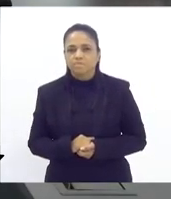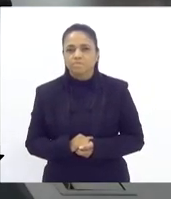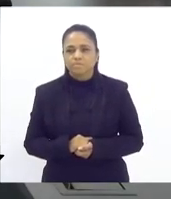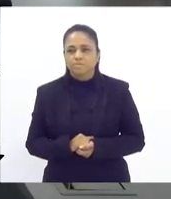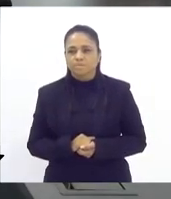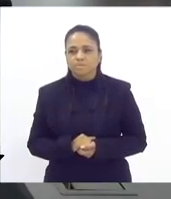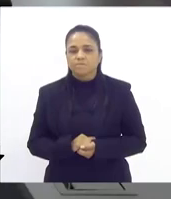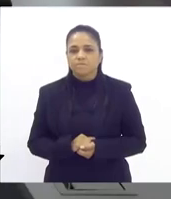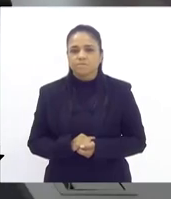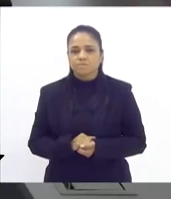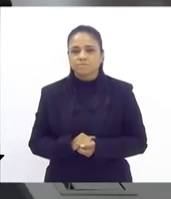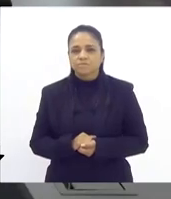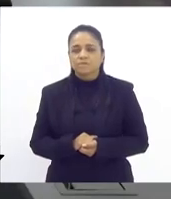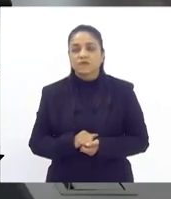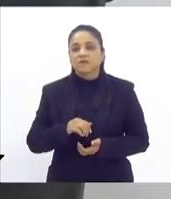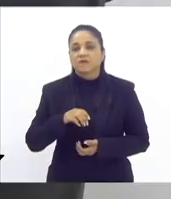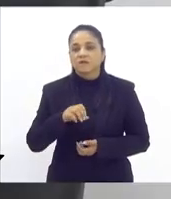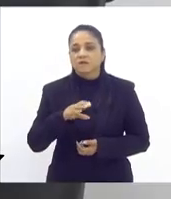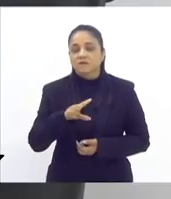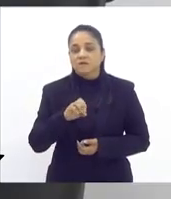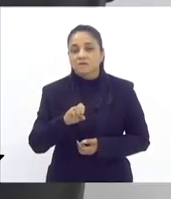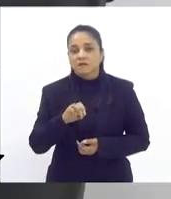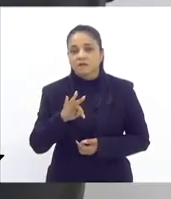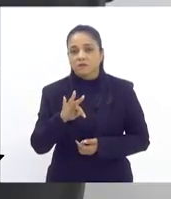e certa soluço